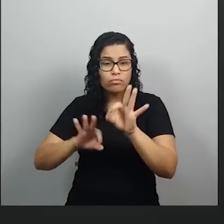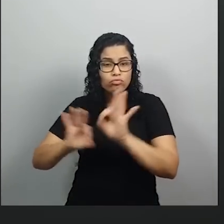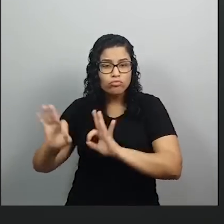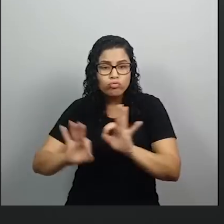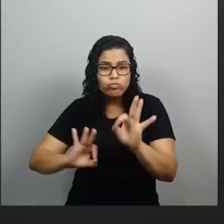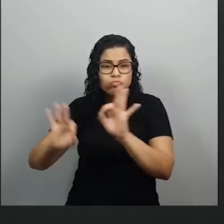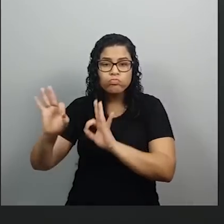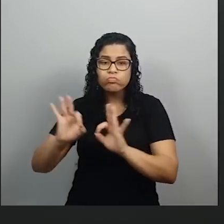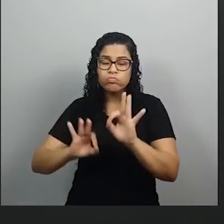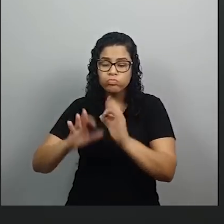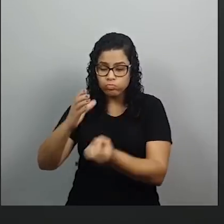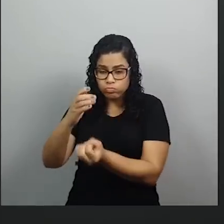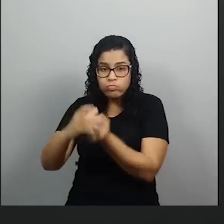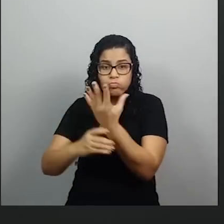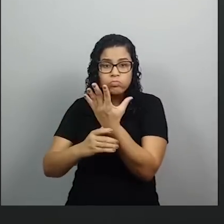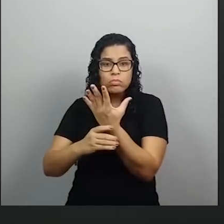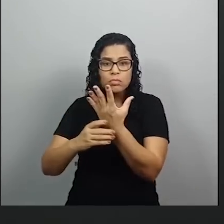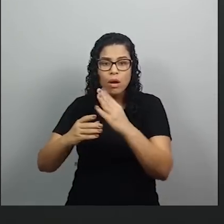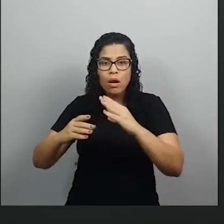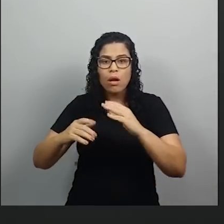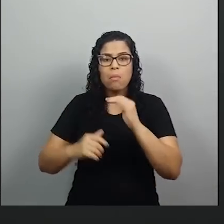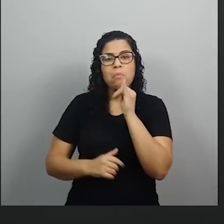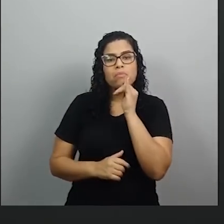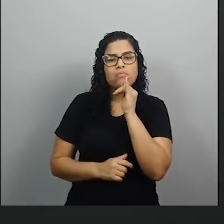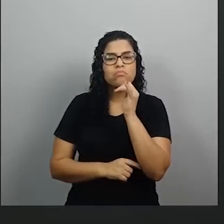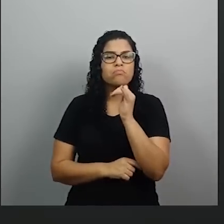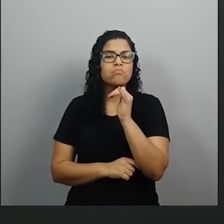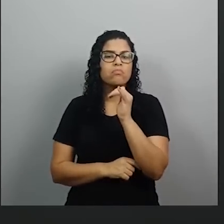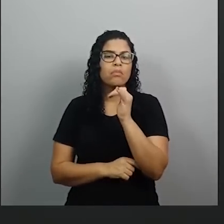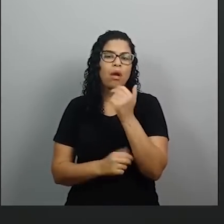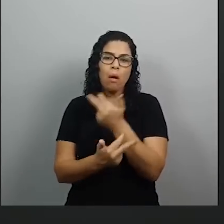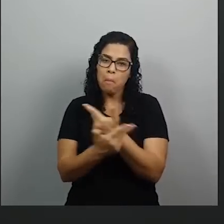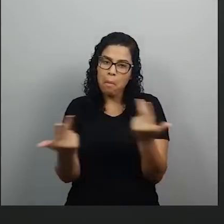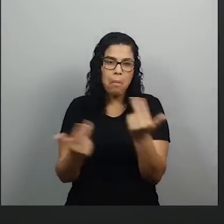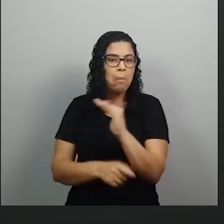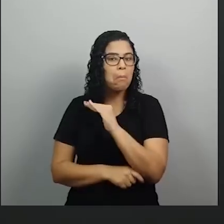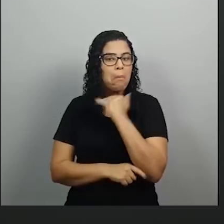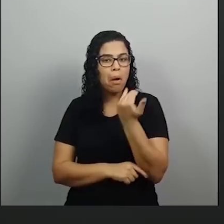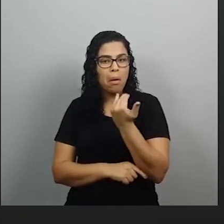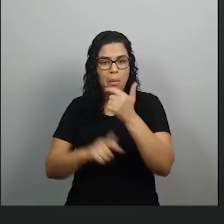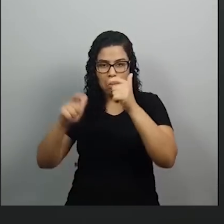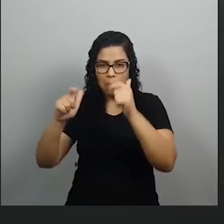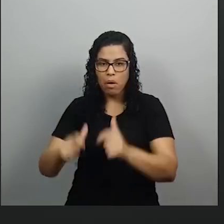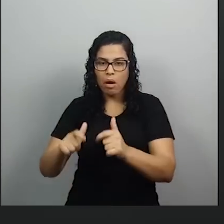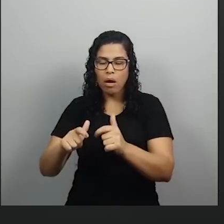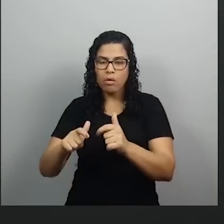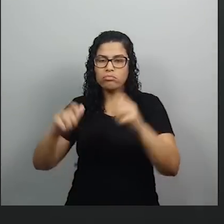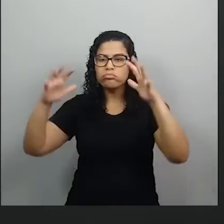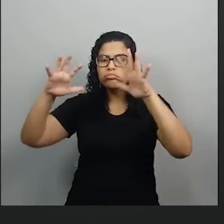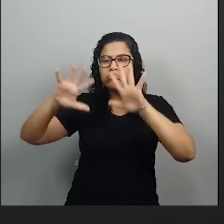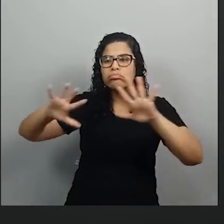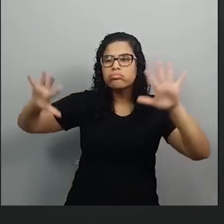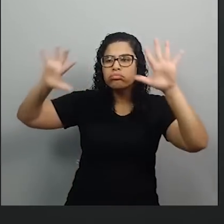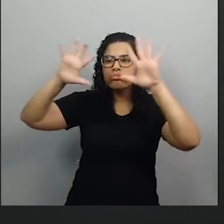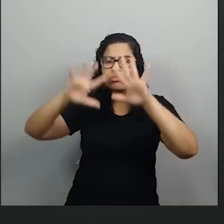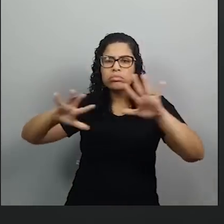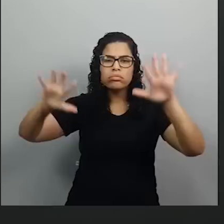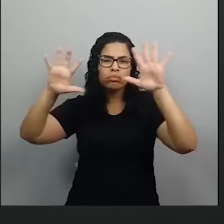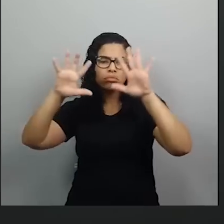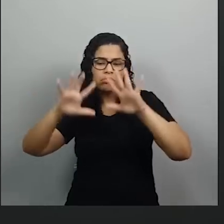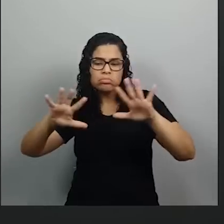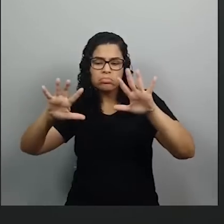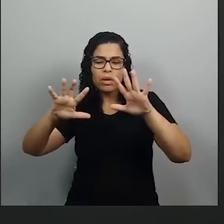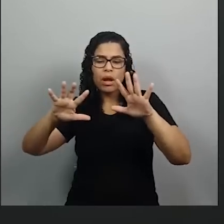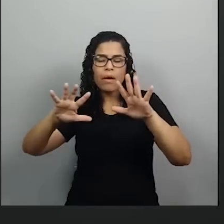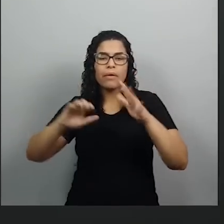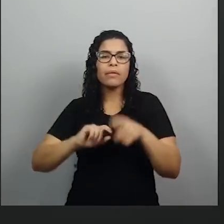outras rochas. Então, aquele ser morreu ali. Um clima mais úmido, um ambiente